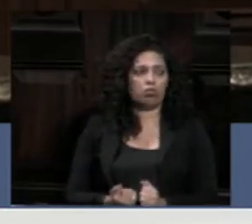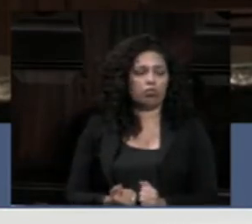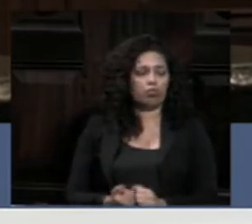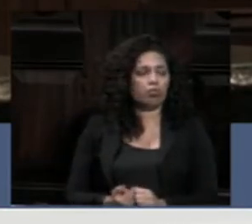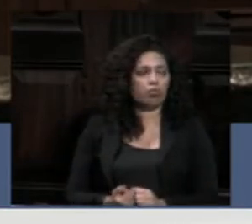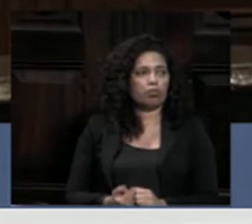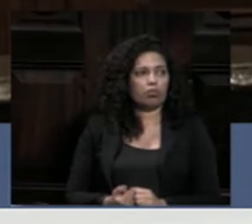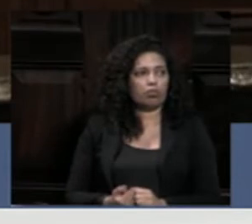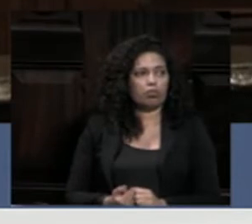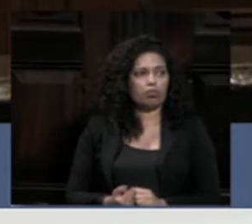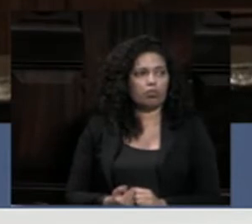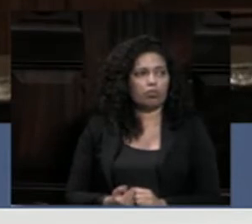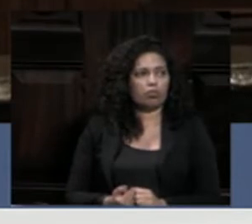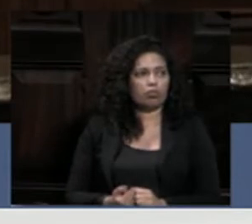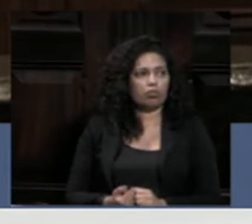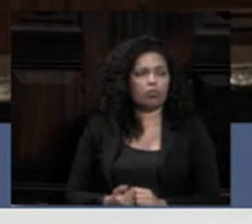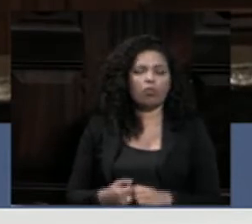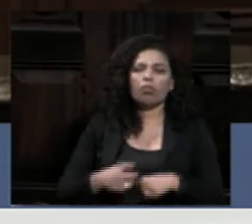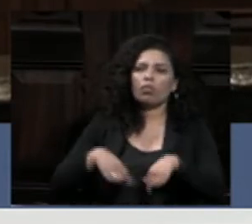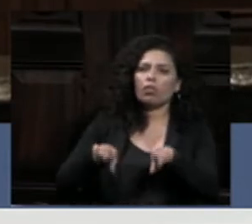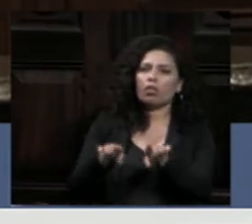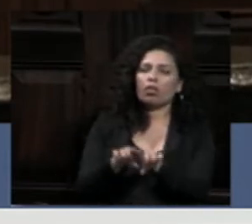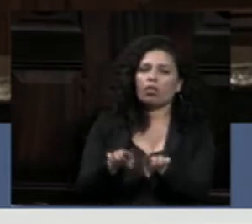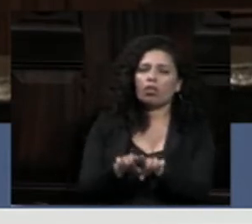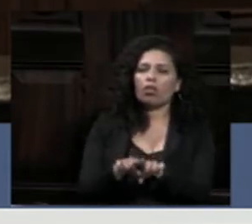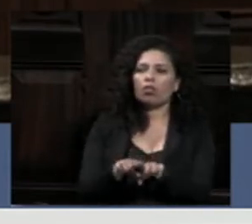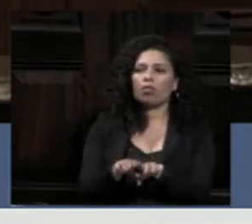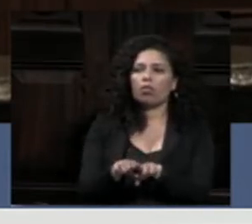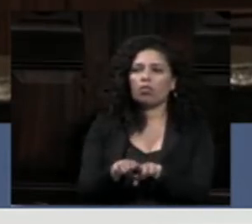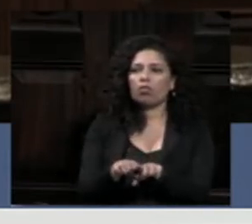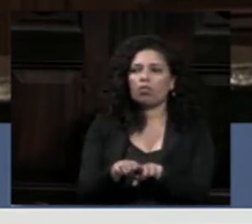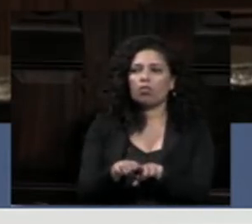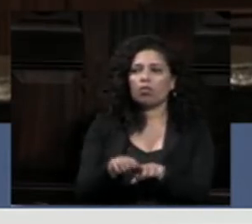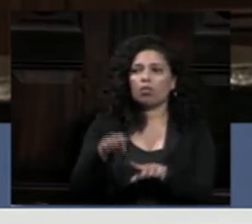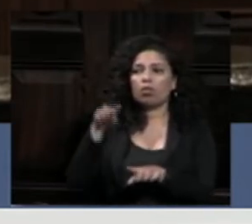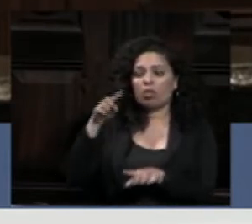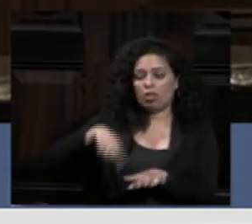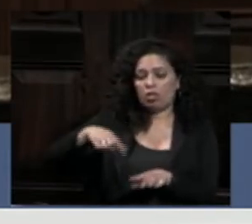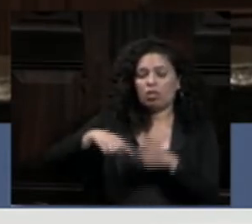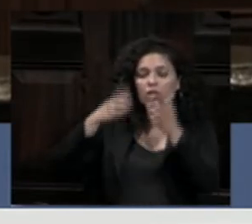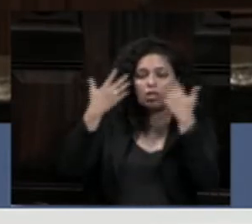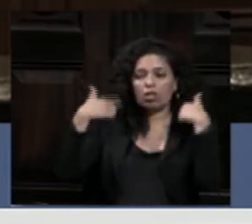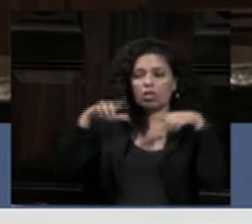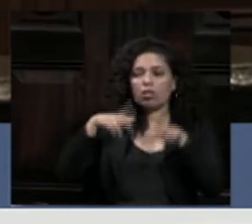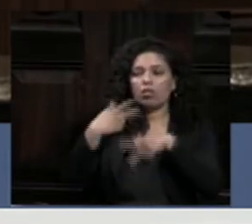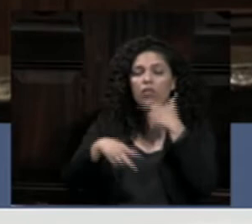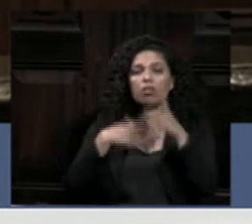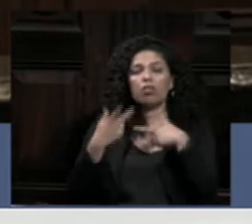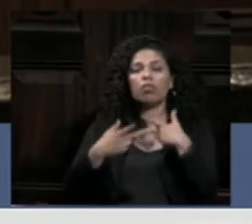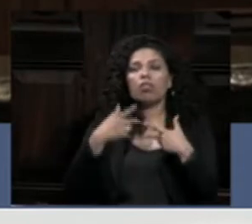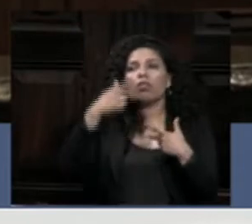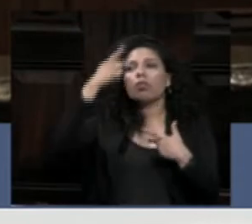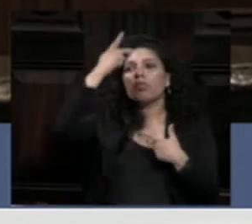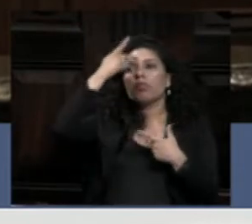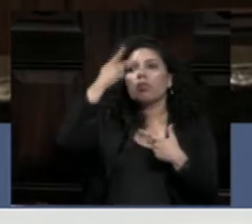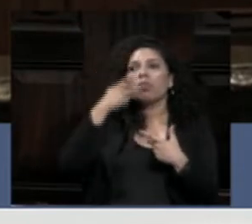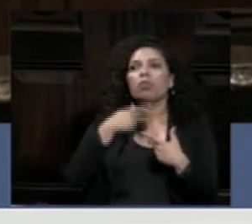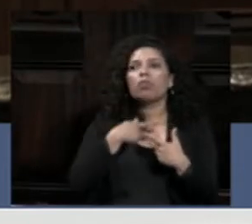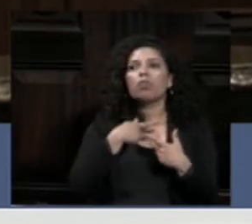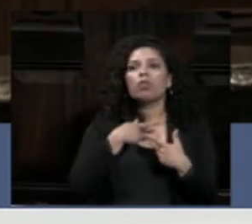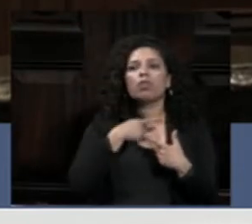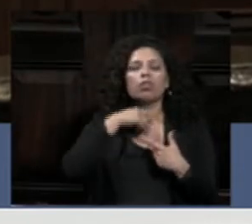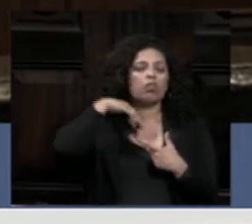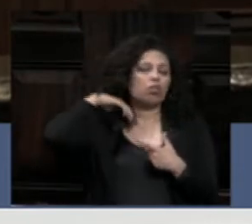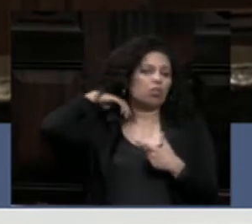Nacional. E também que se posicione de uma maneira clara